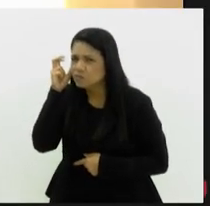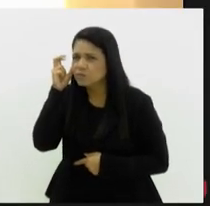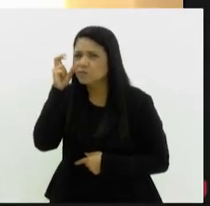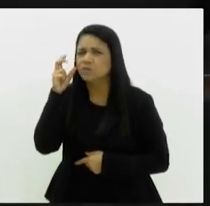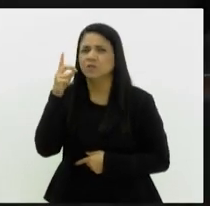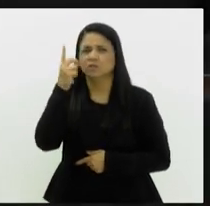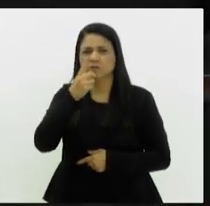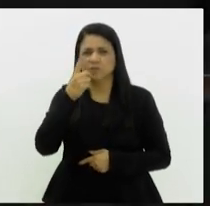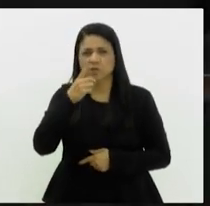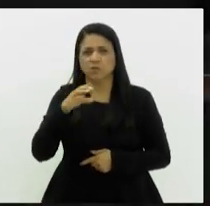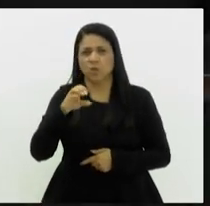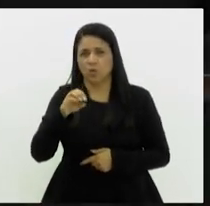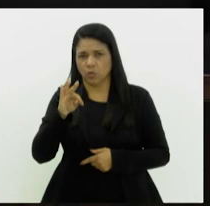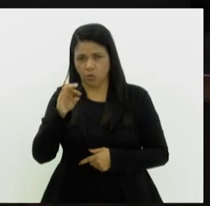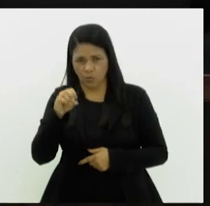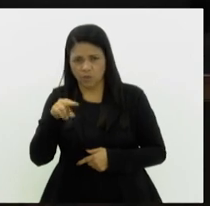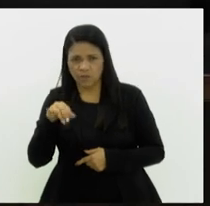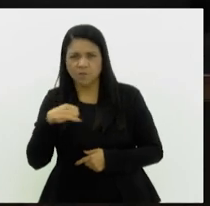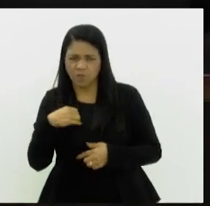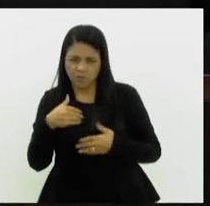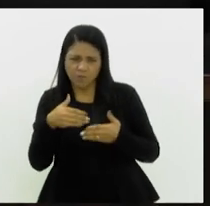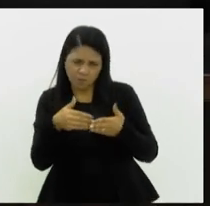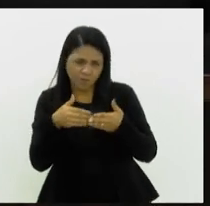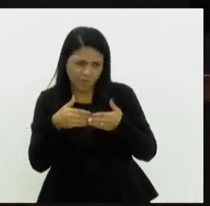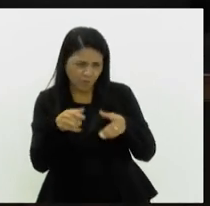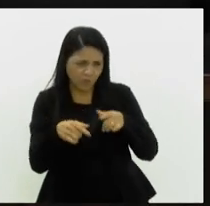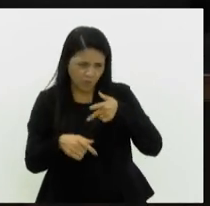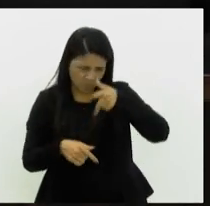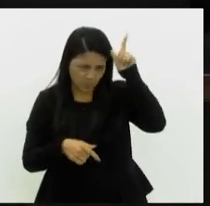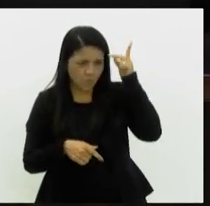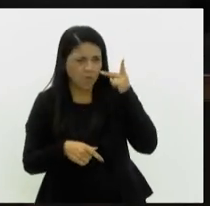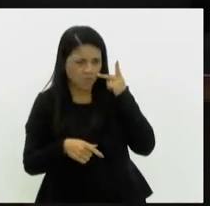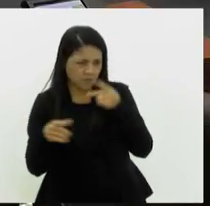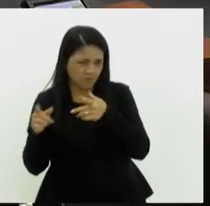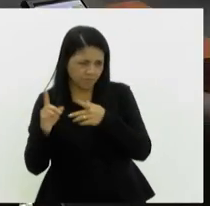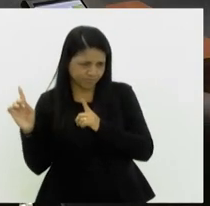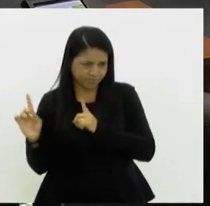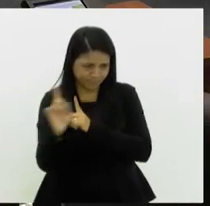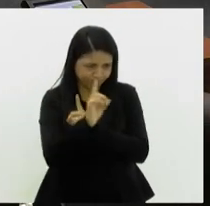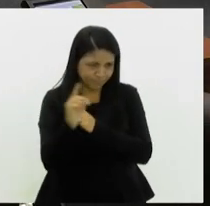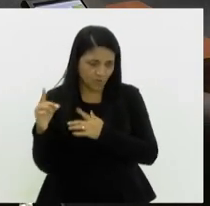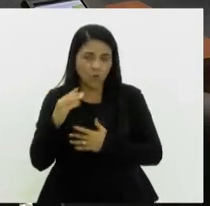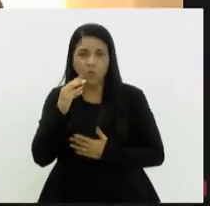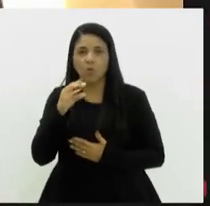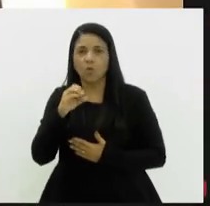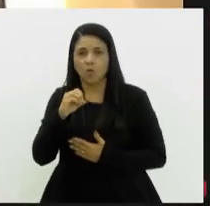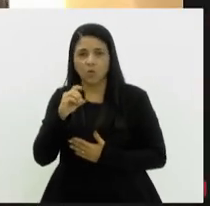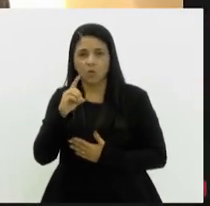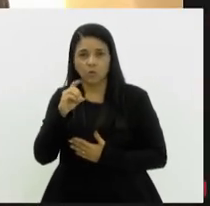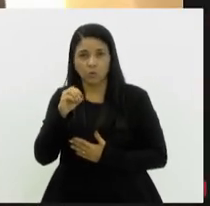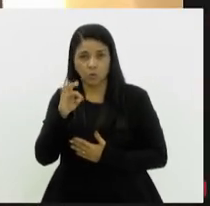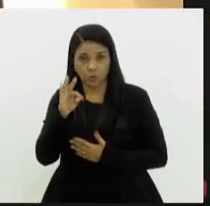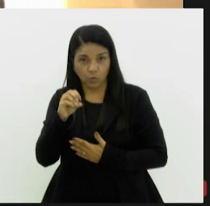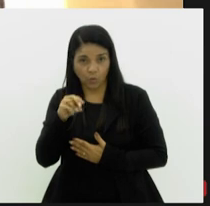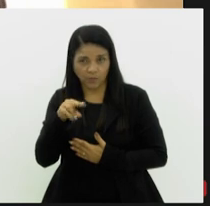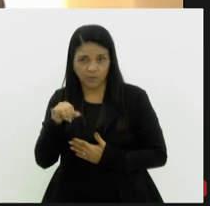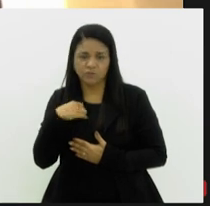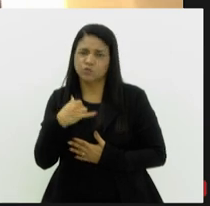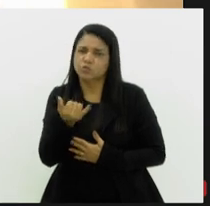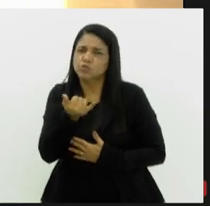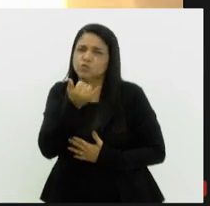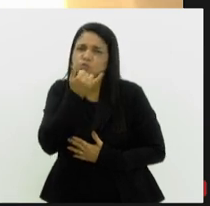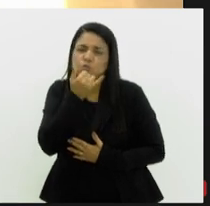falar um segundo, Luiz, por favor. Pode falar, deputado. Presidente, senhor, me